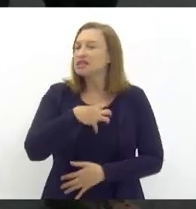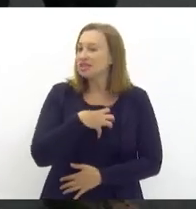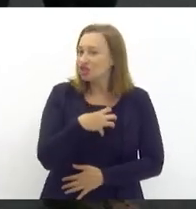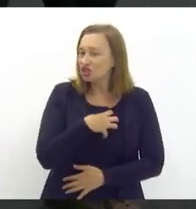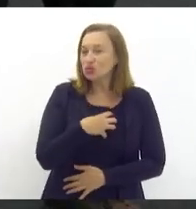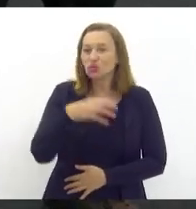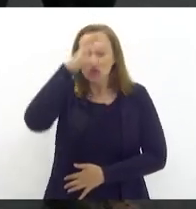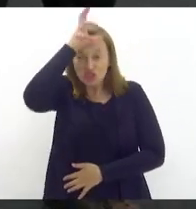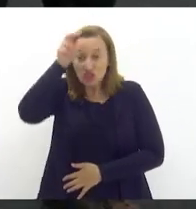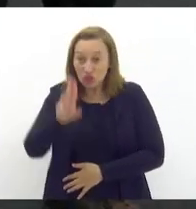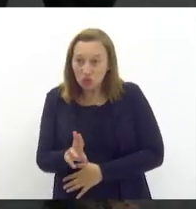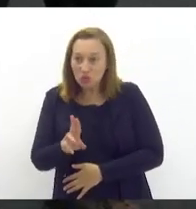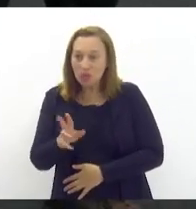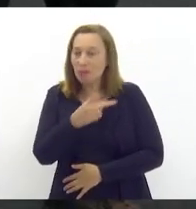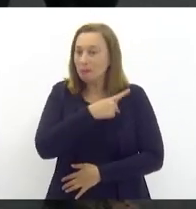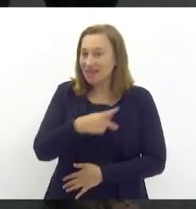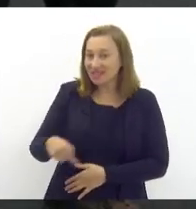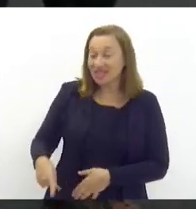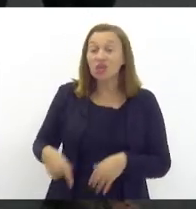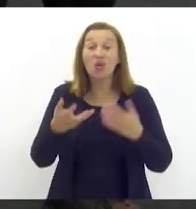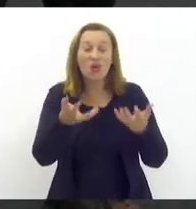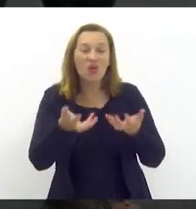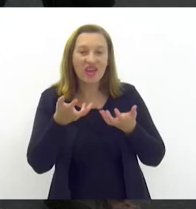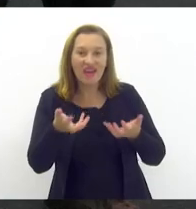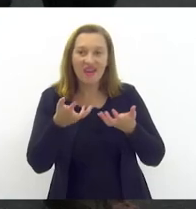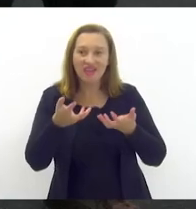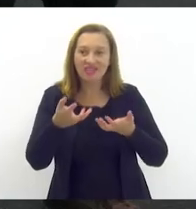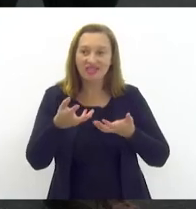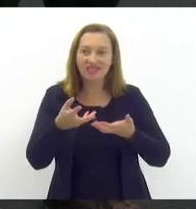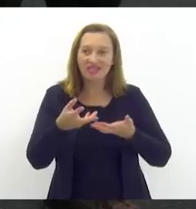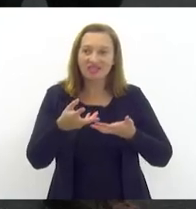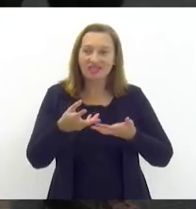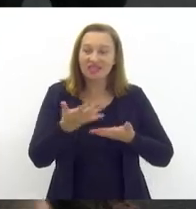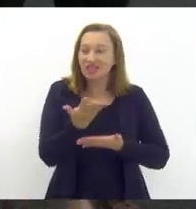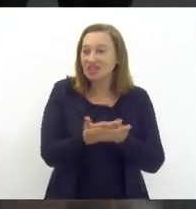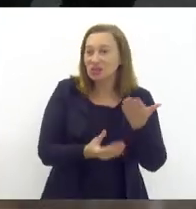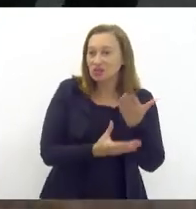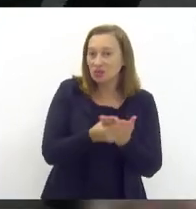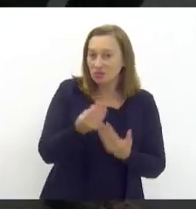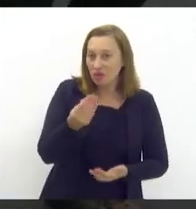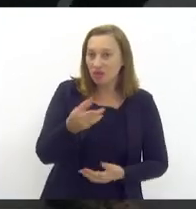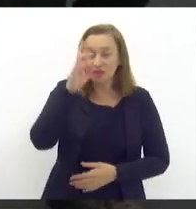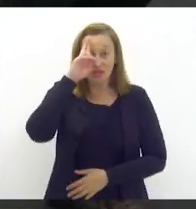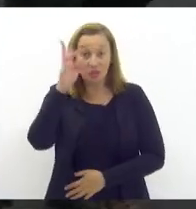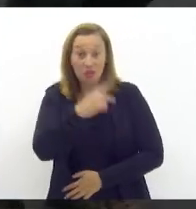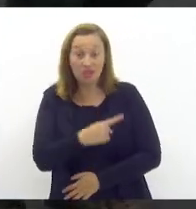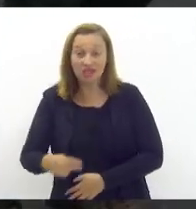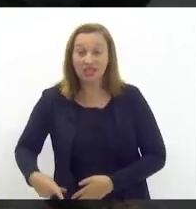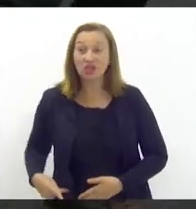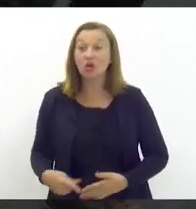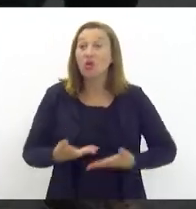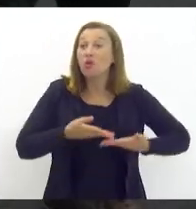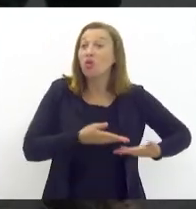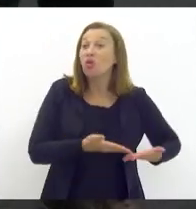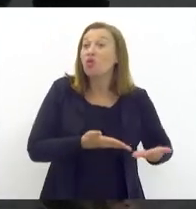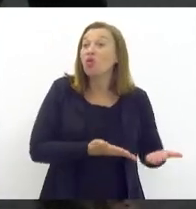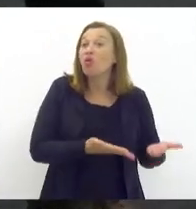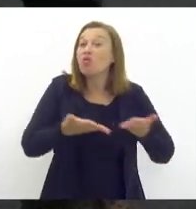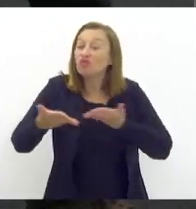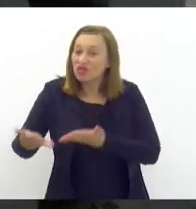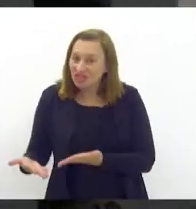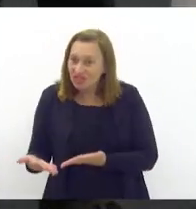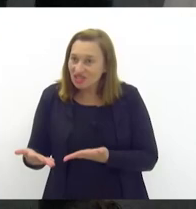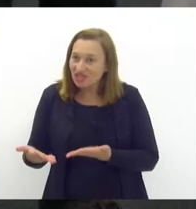sentido, Tia Ju, presidente, eu quero entregar em suas mãos, presidente, o convite para